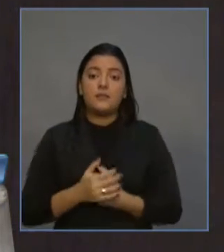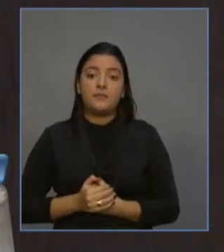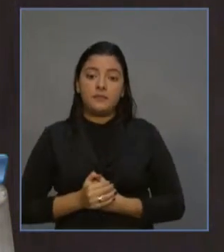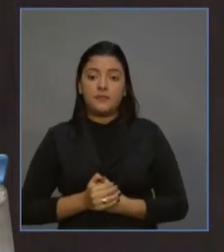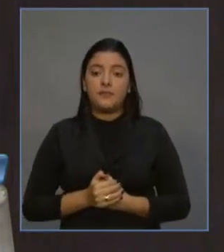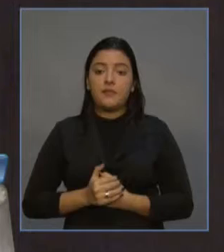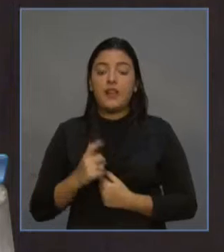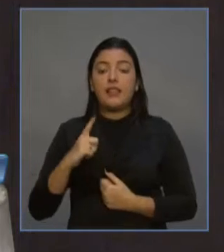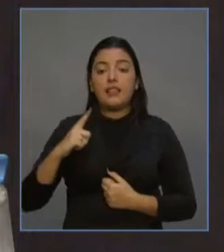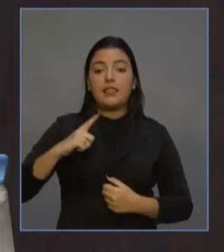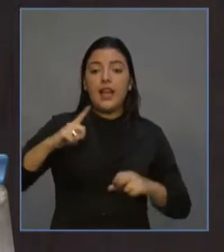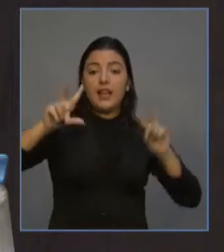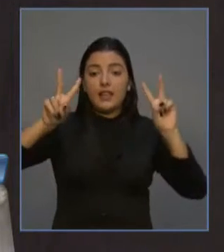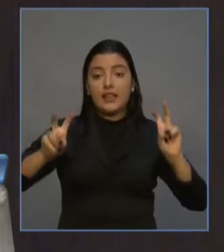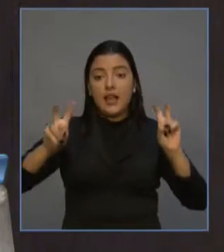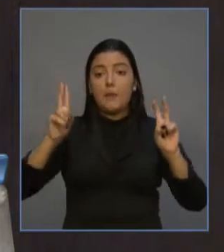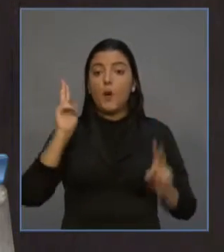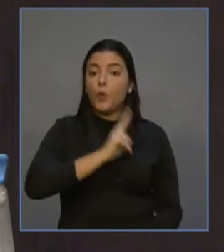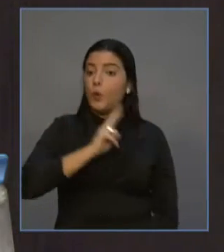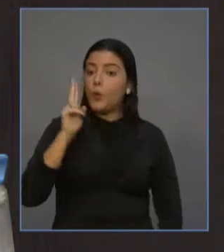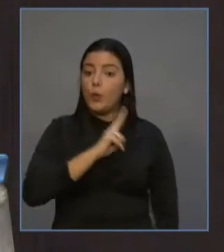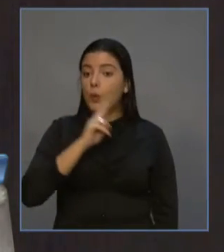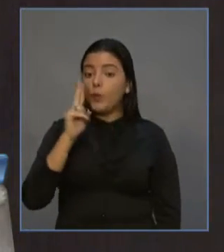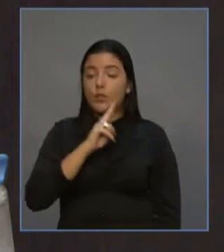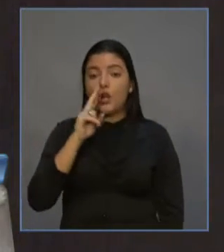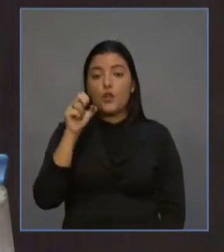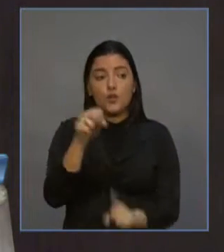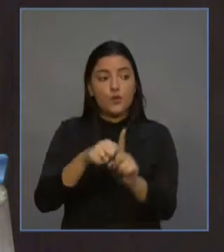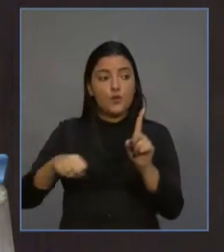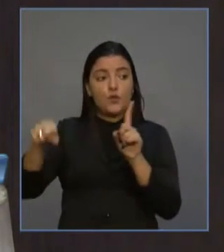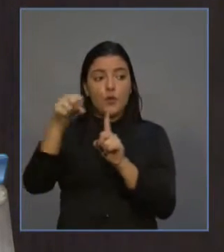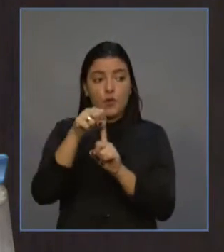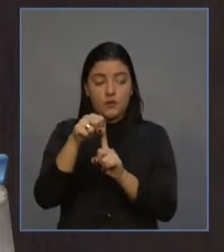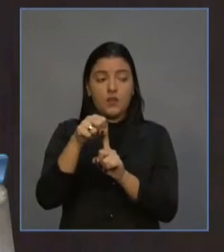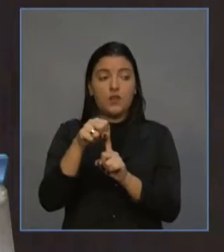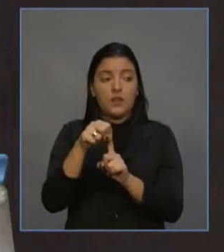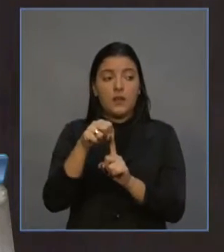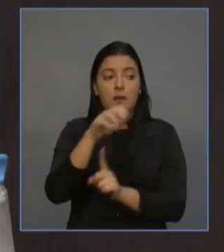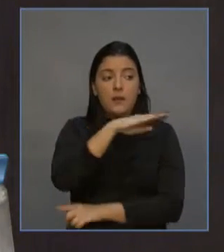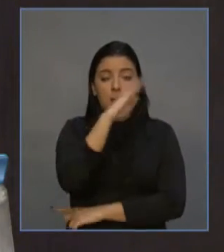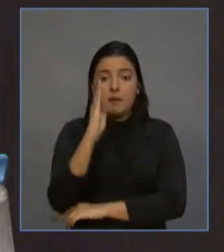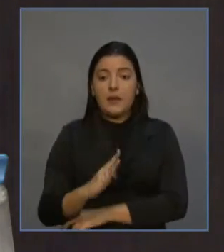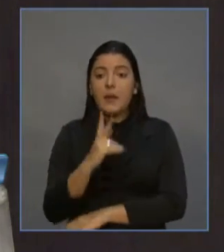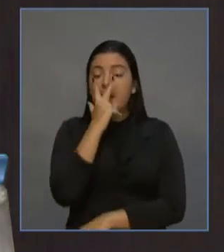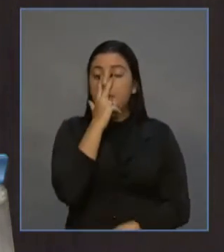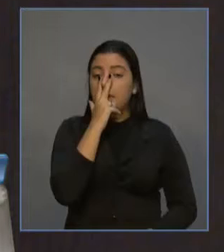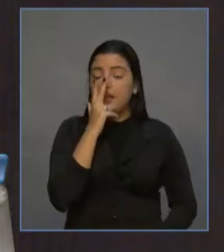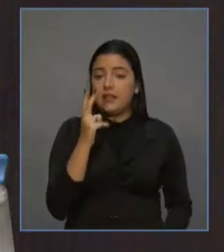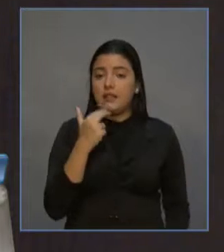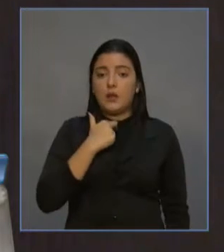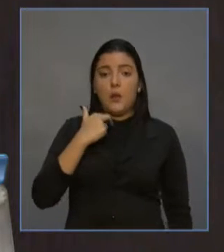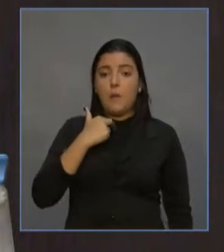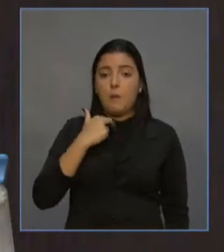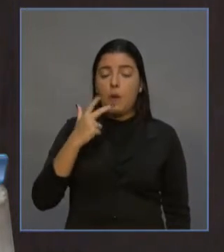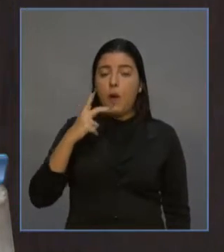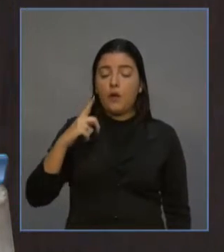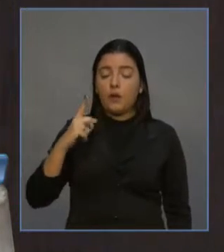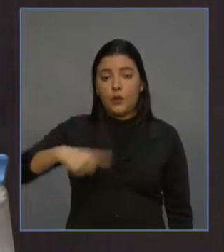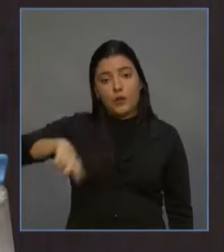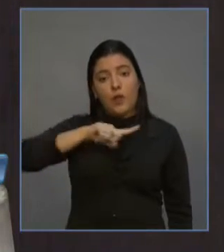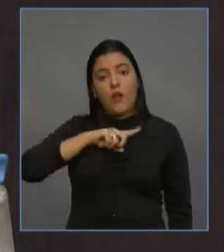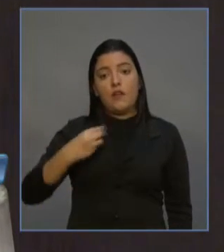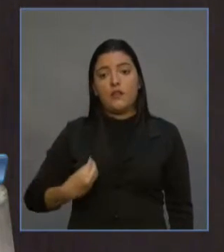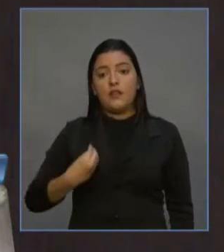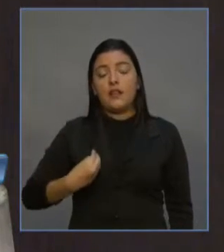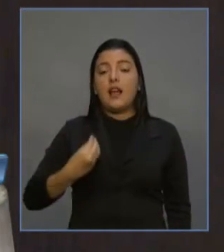tem sido um tema urgente para a sociedade brasileira, absolutamente urgente, não se pode desconsiderar o caos em que nós estamos vivendo,